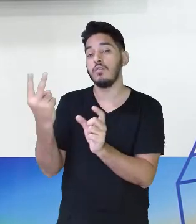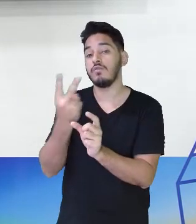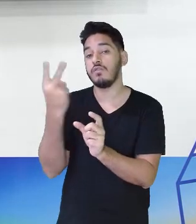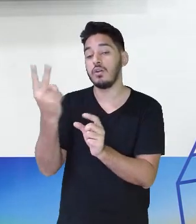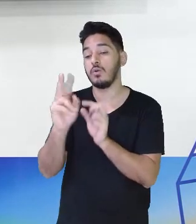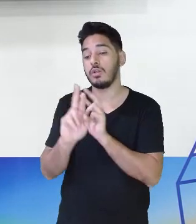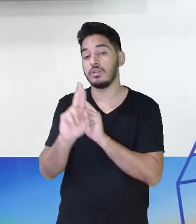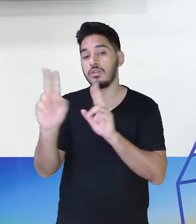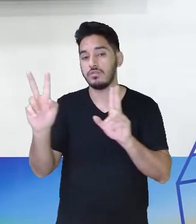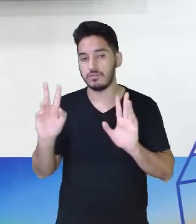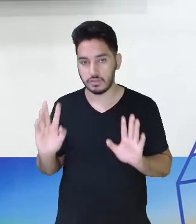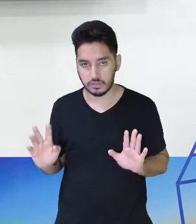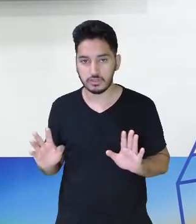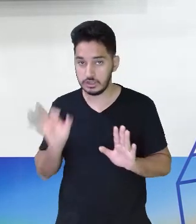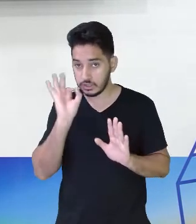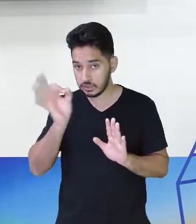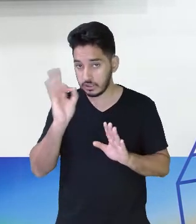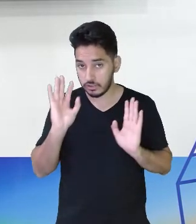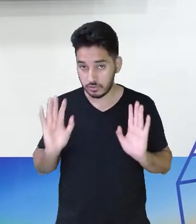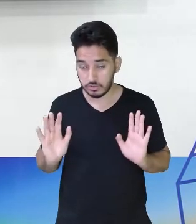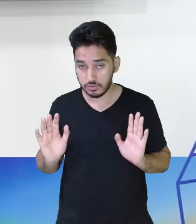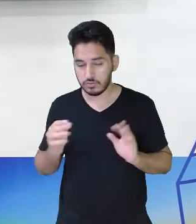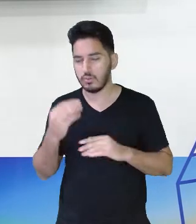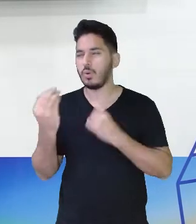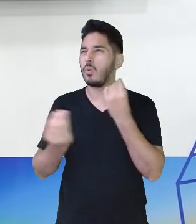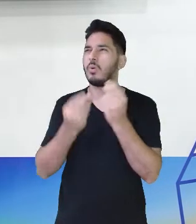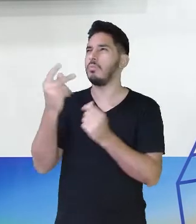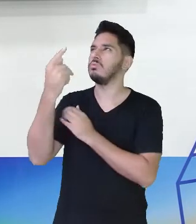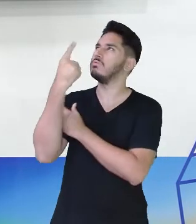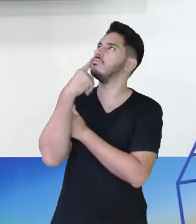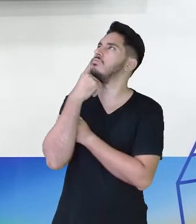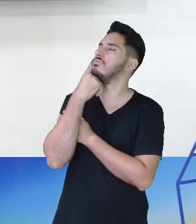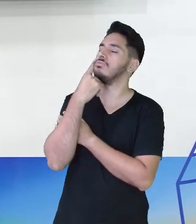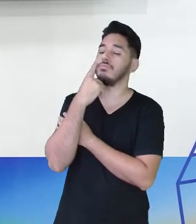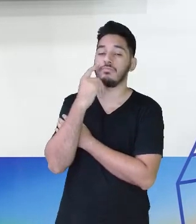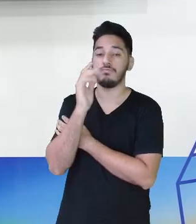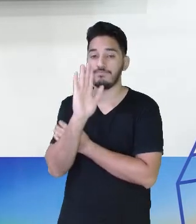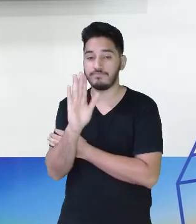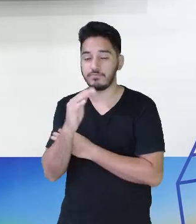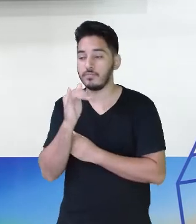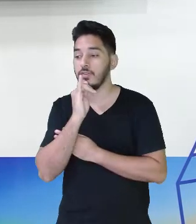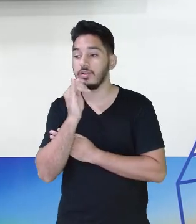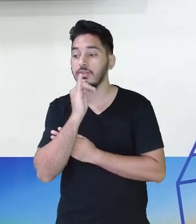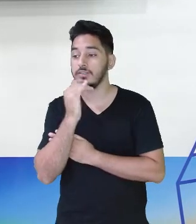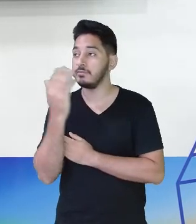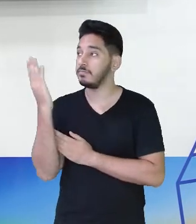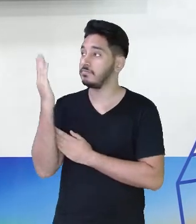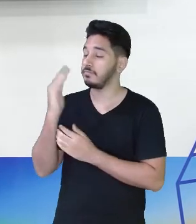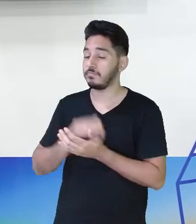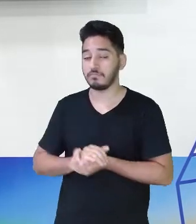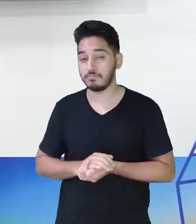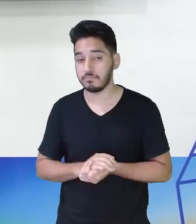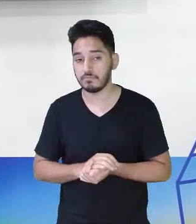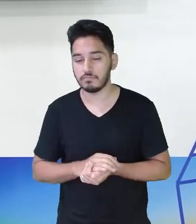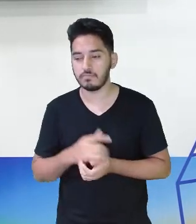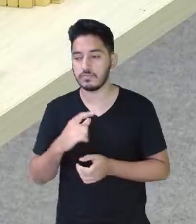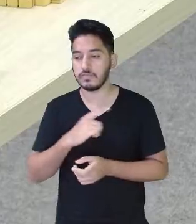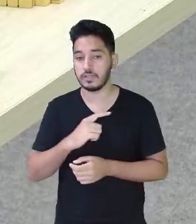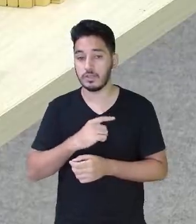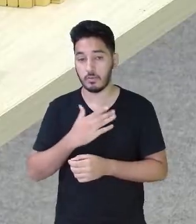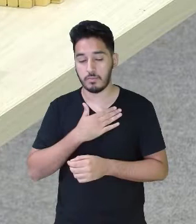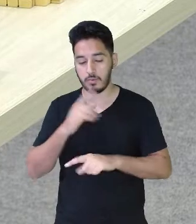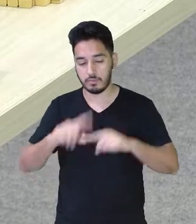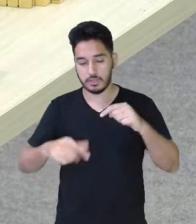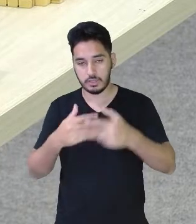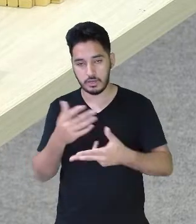valores diferentes. Beleza? Como assim, professora? Por exemplo, aqui está bem explicadinho. Eu tenho o meu